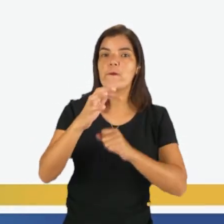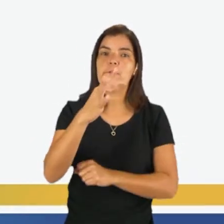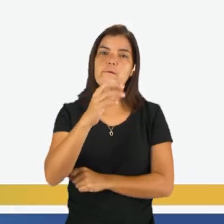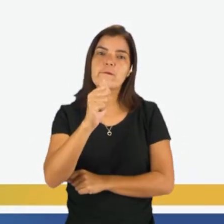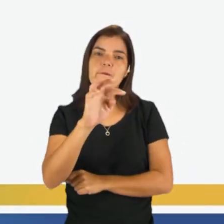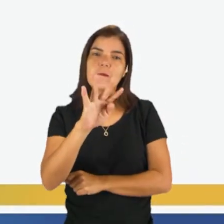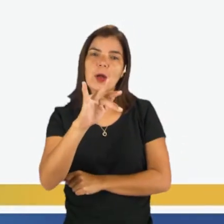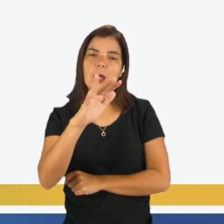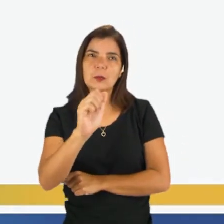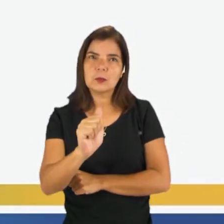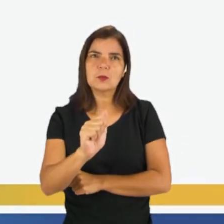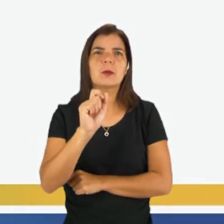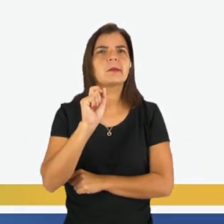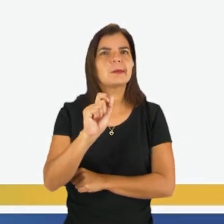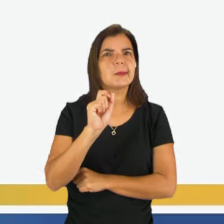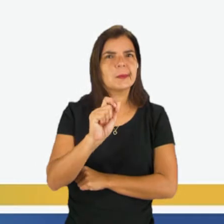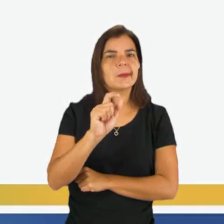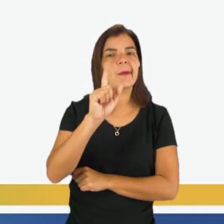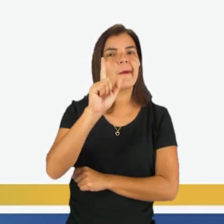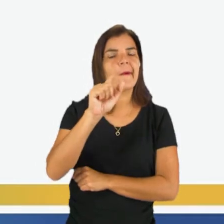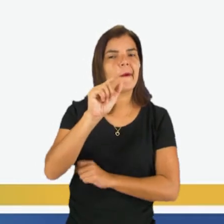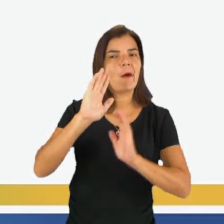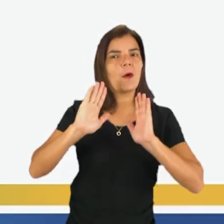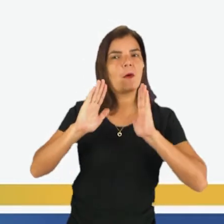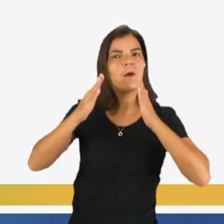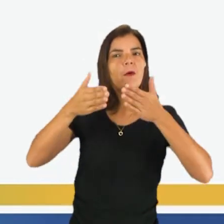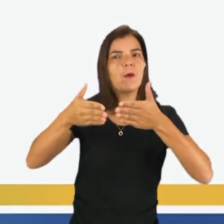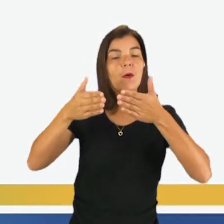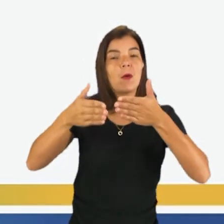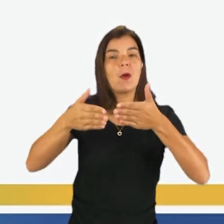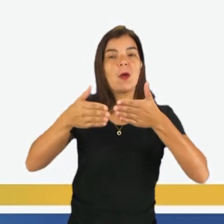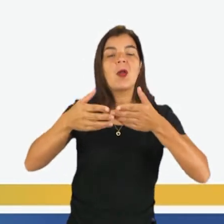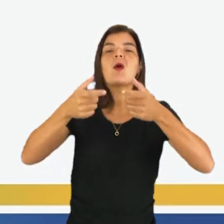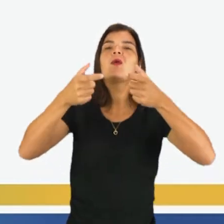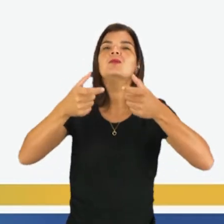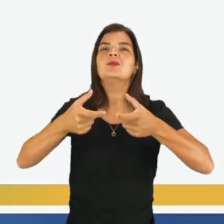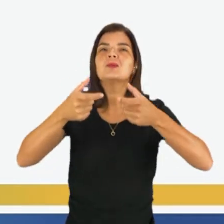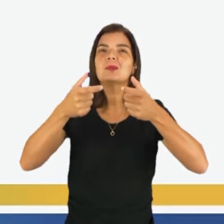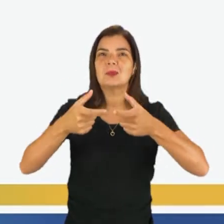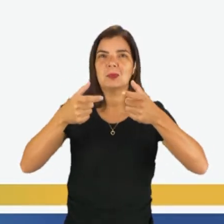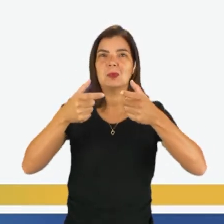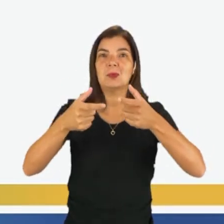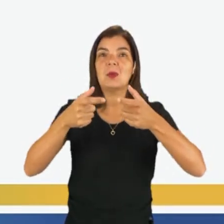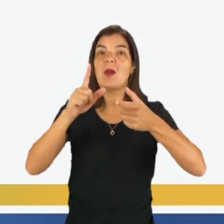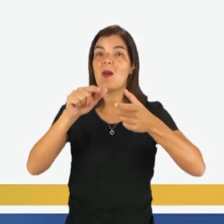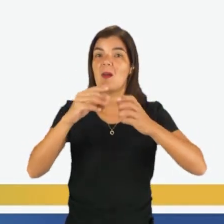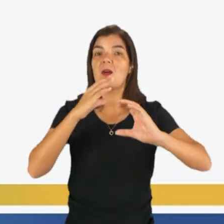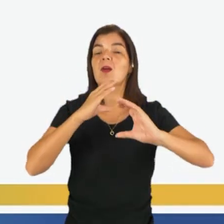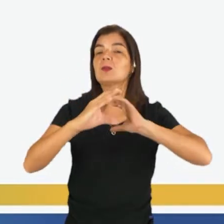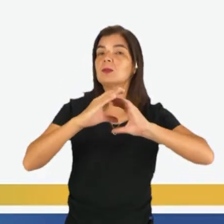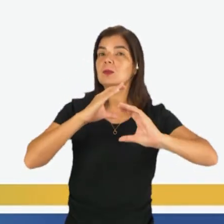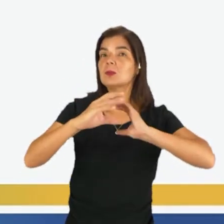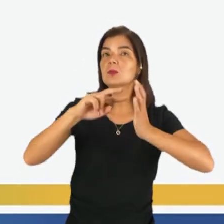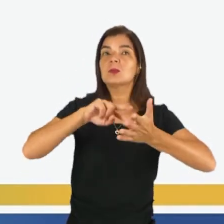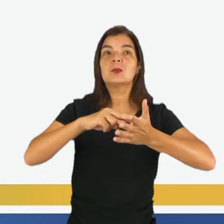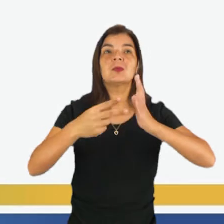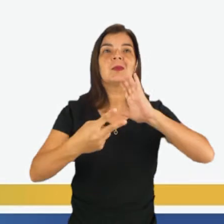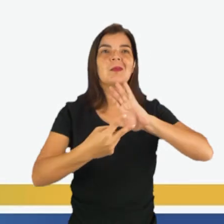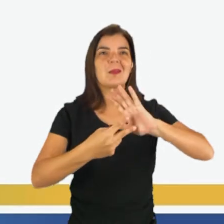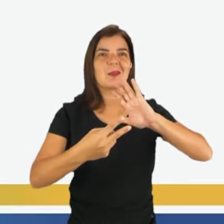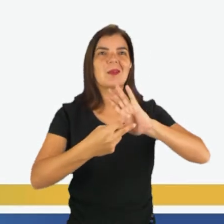Função fática. O foco na função fática é o canal, Isso significa